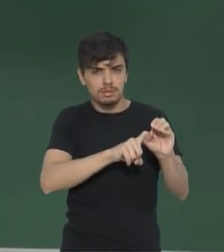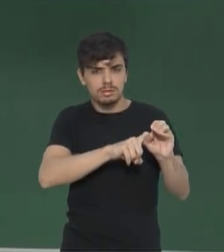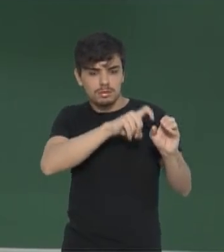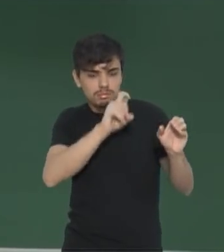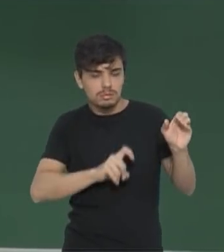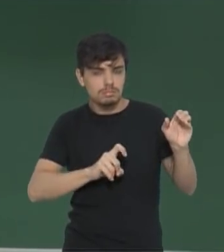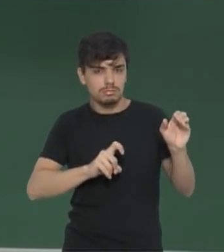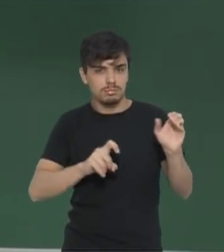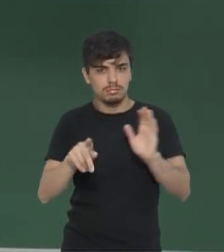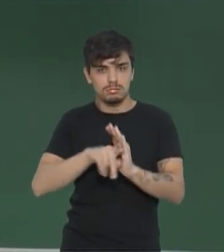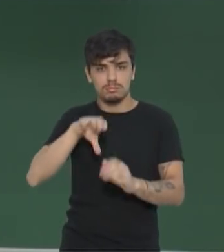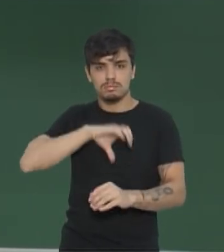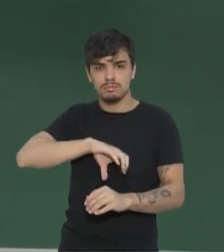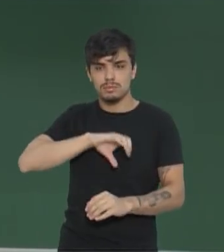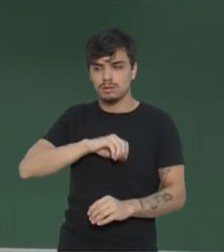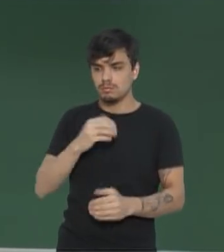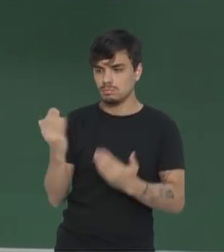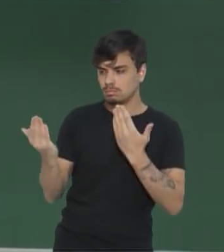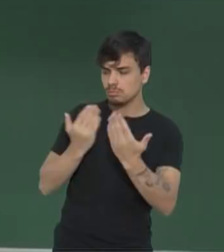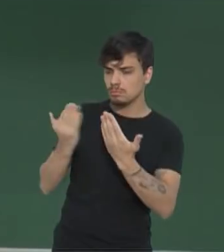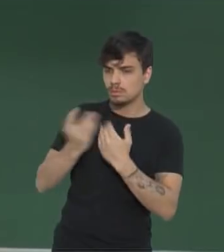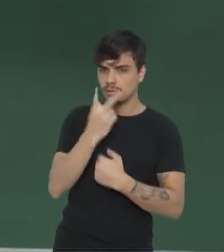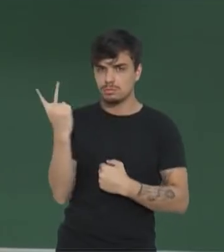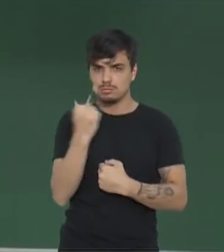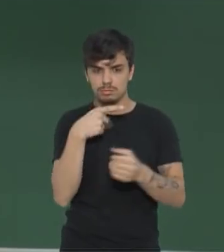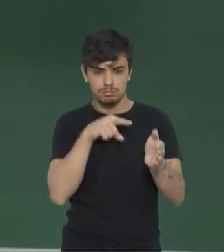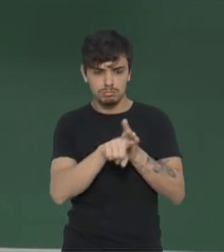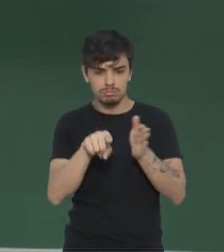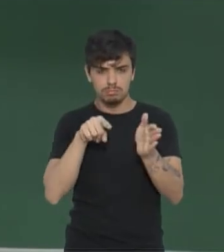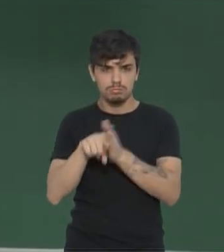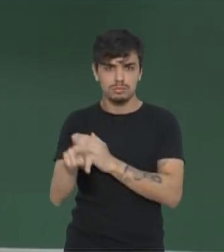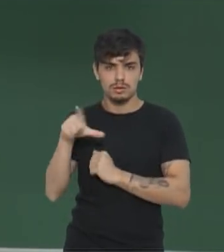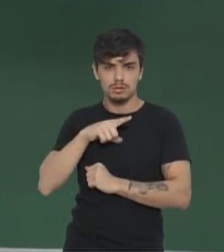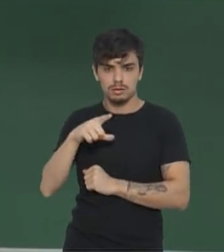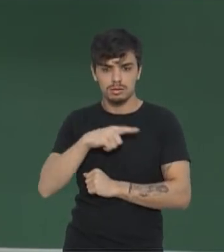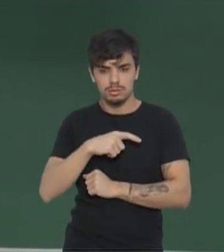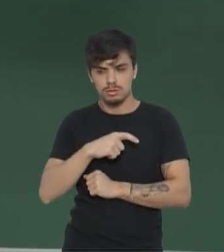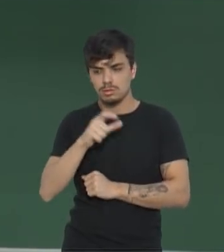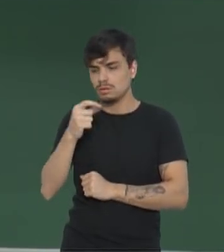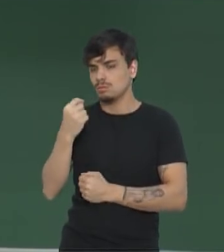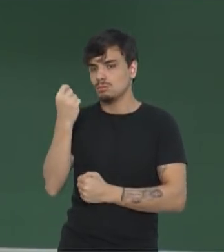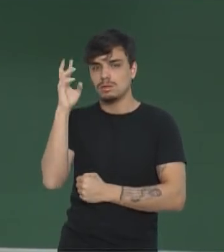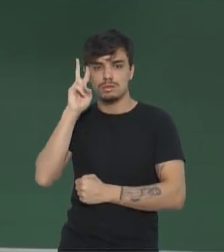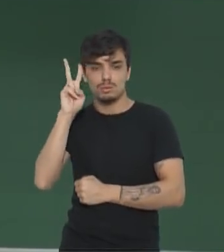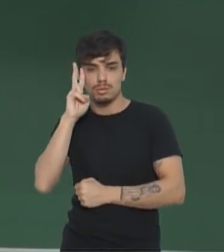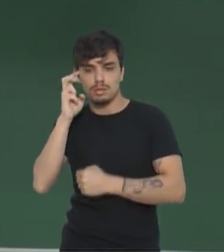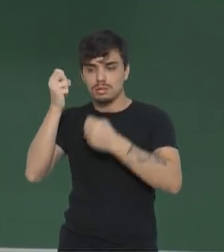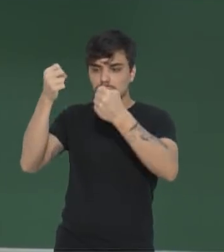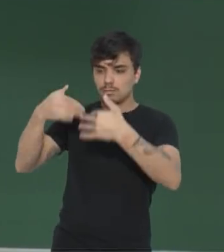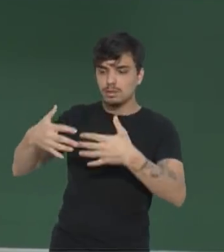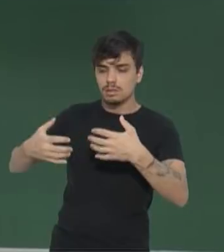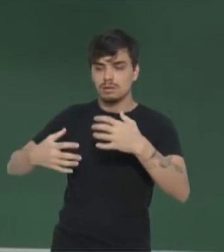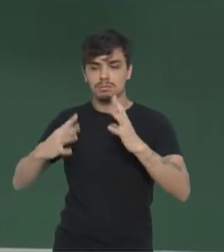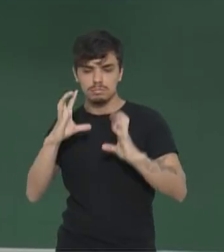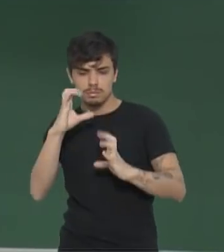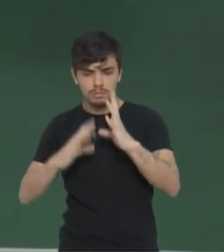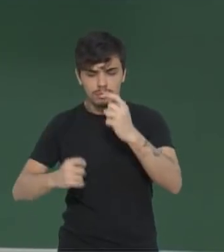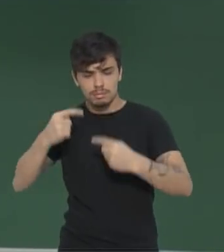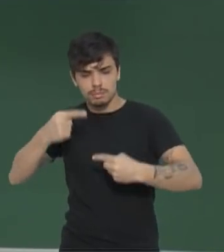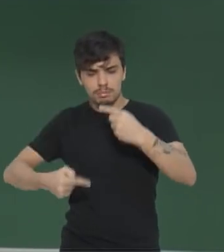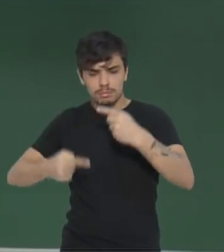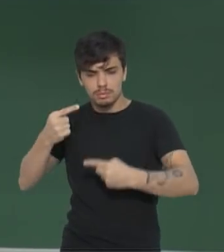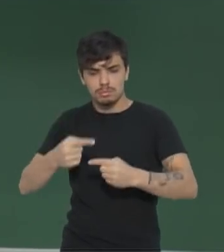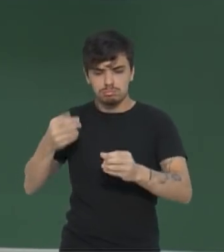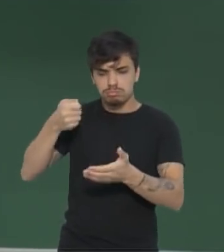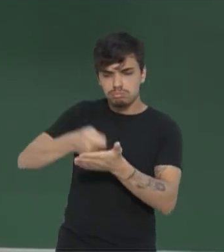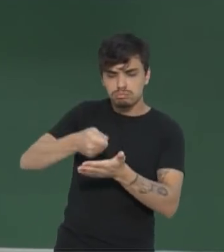para vocês trazerem as duas questões. Olha, existia a versão da batalha, a questão da diplomacia, de